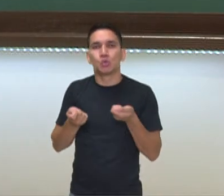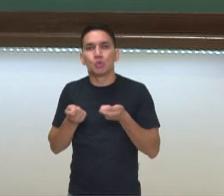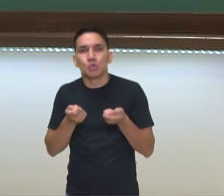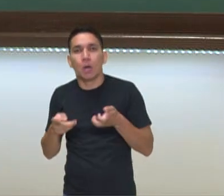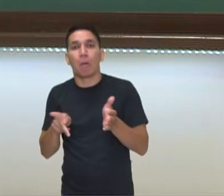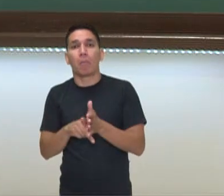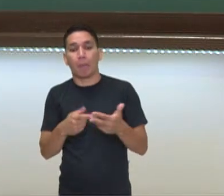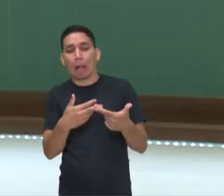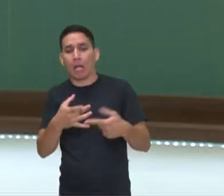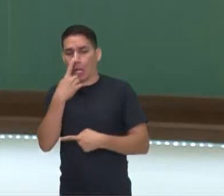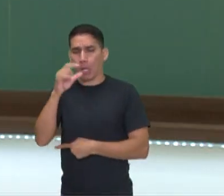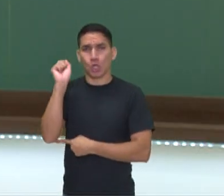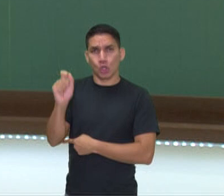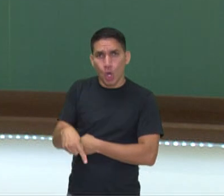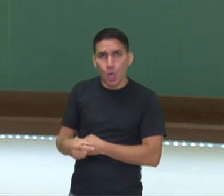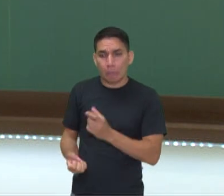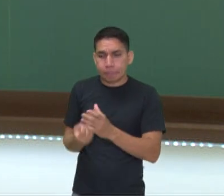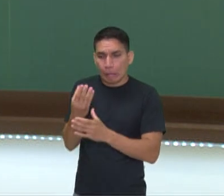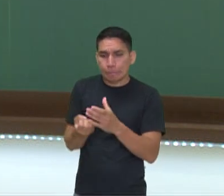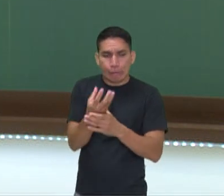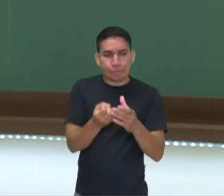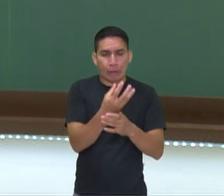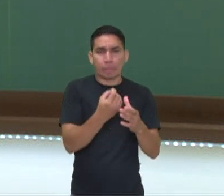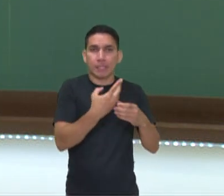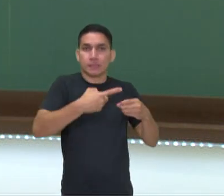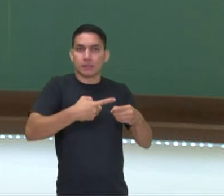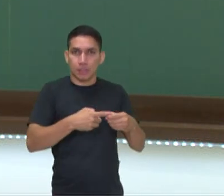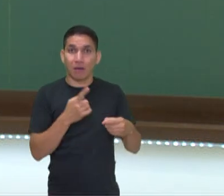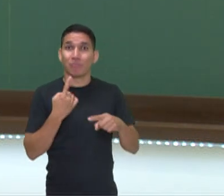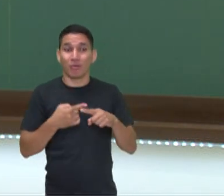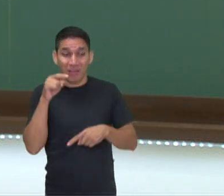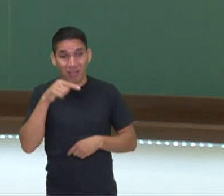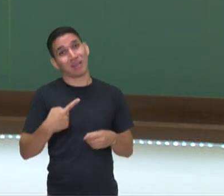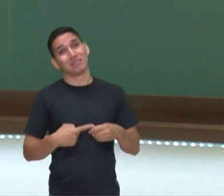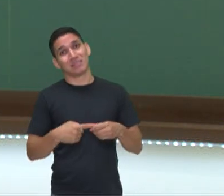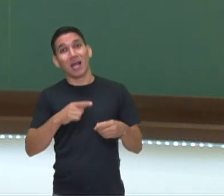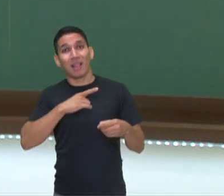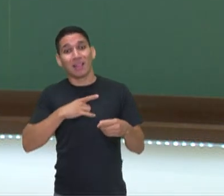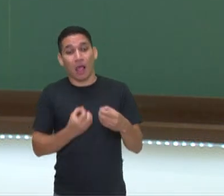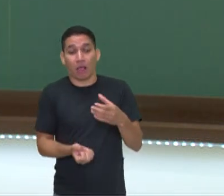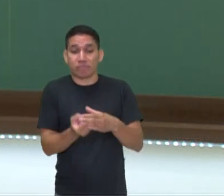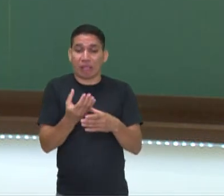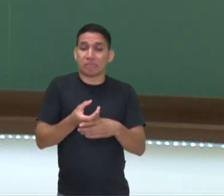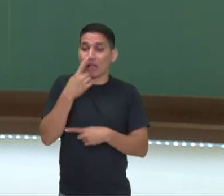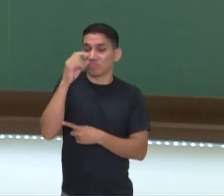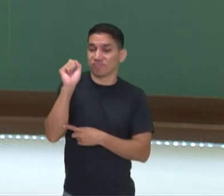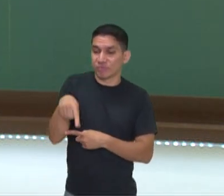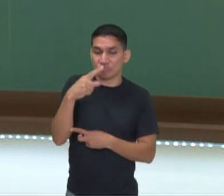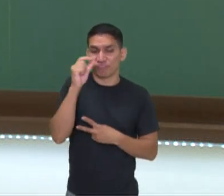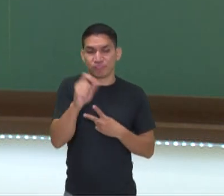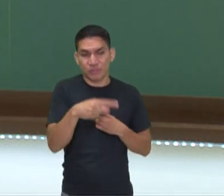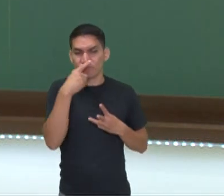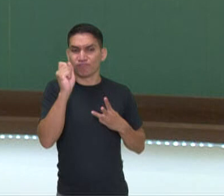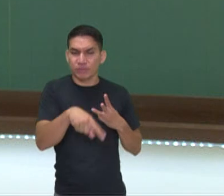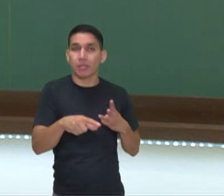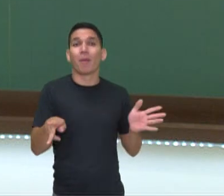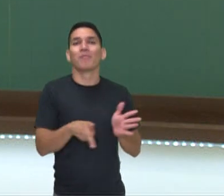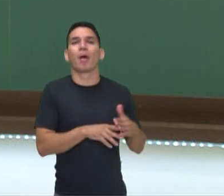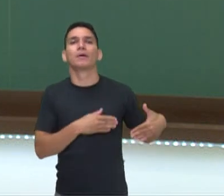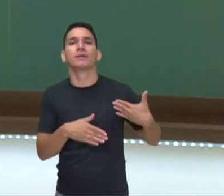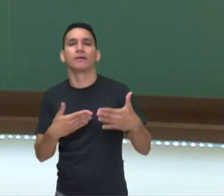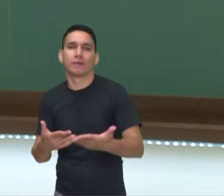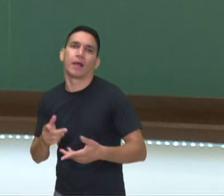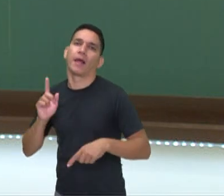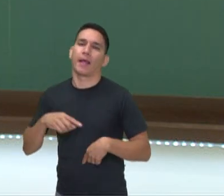nas cidades. Pois a população, ela produz rejeitos, ela produz resíduos remanescentes do seu processo,